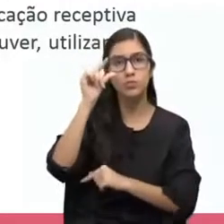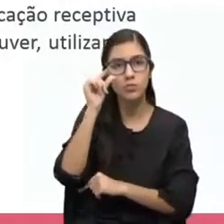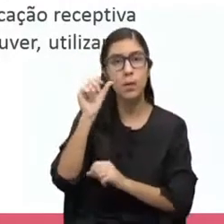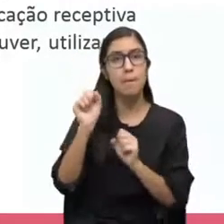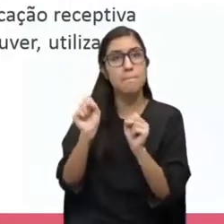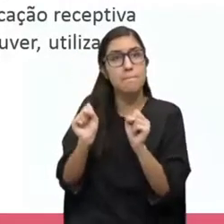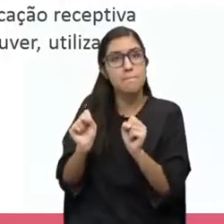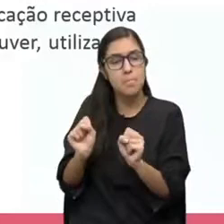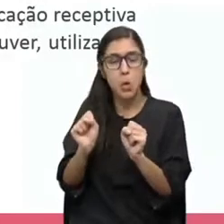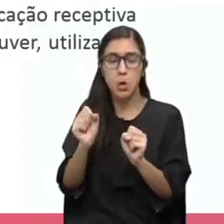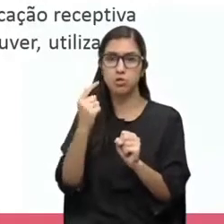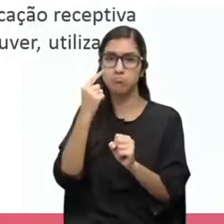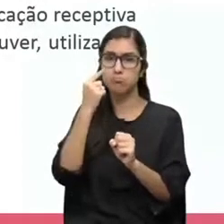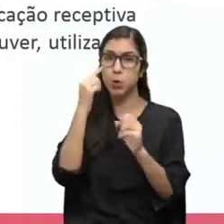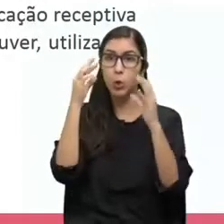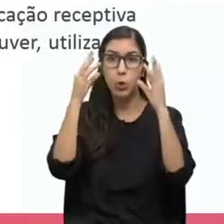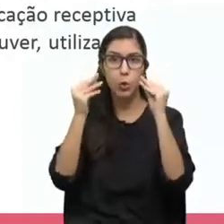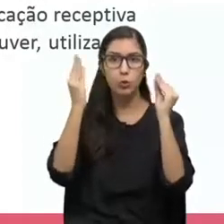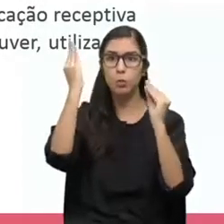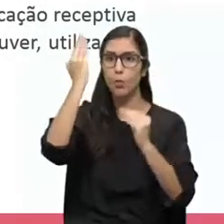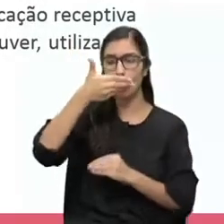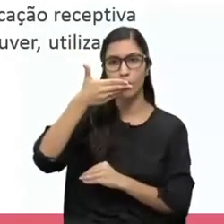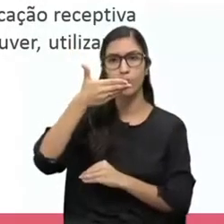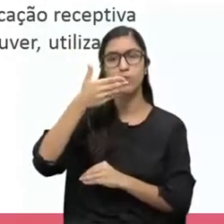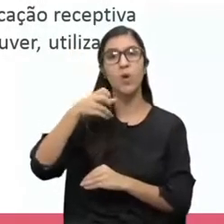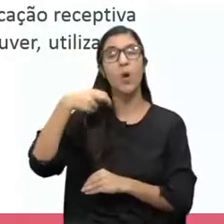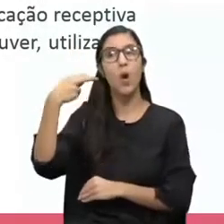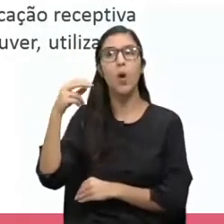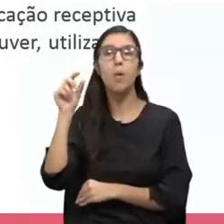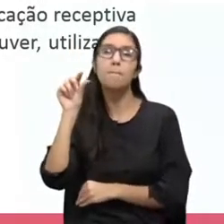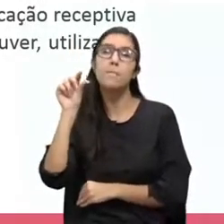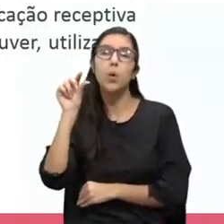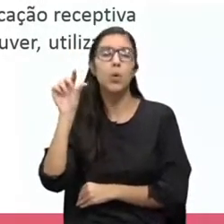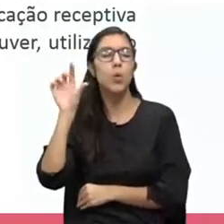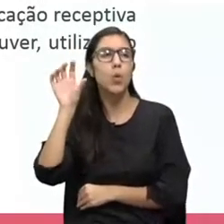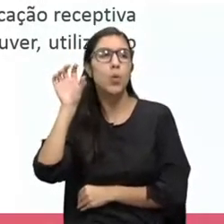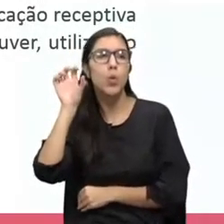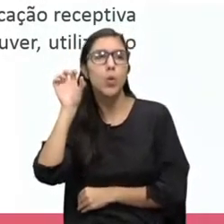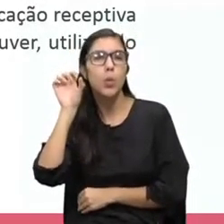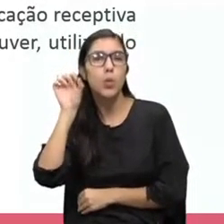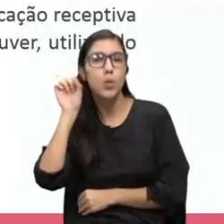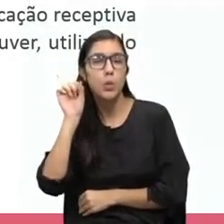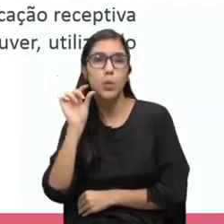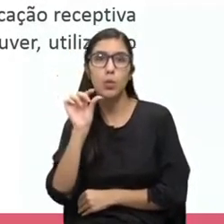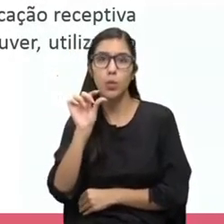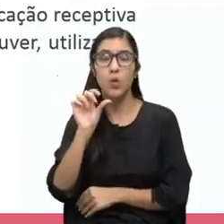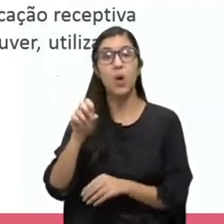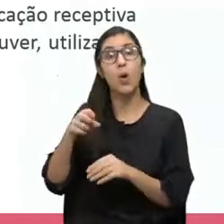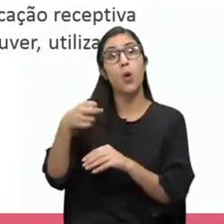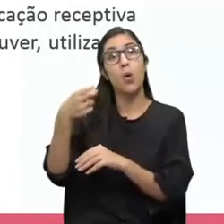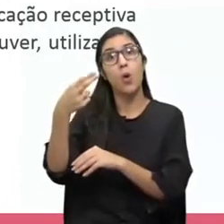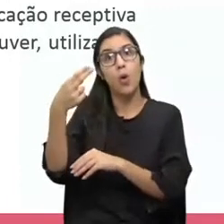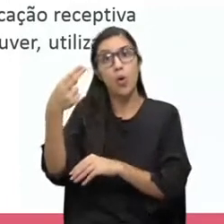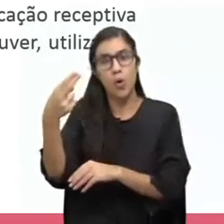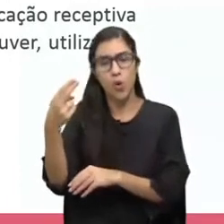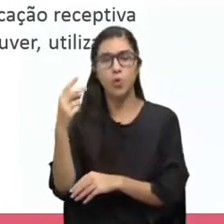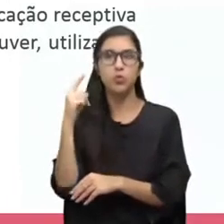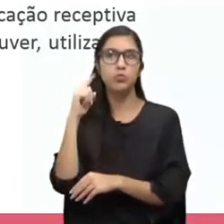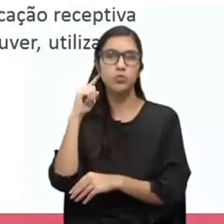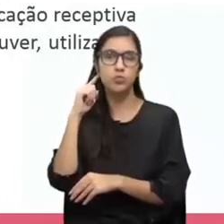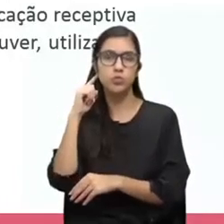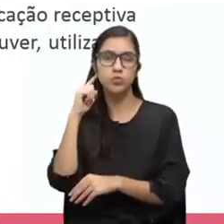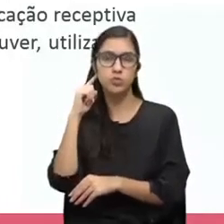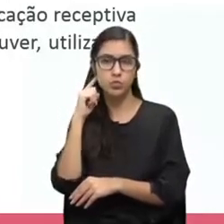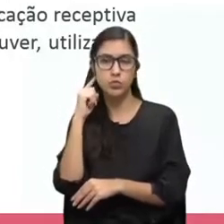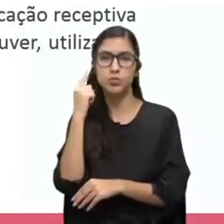visão totalmente e uma parte da audição, ou ao contrário, ou ainda perder parte de ambos os